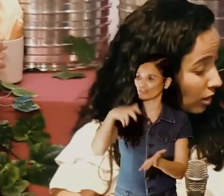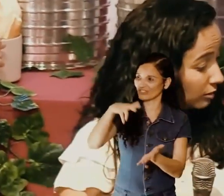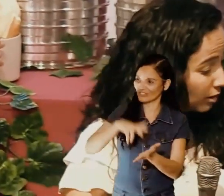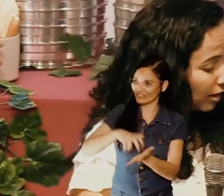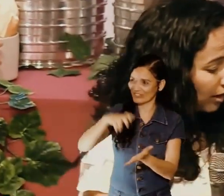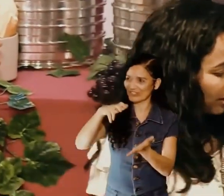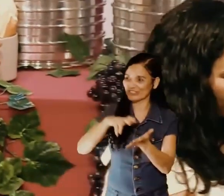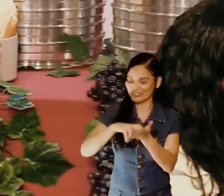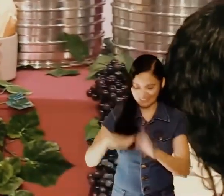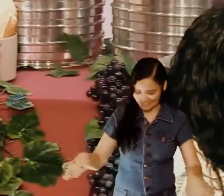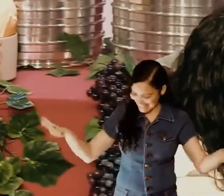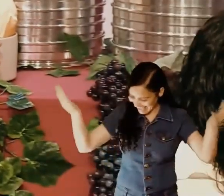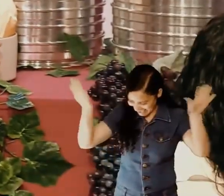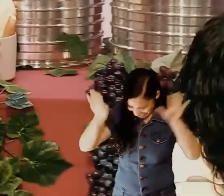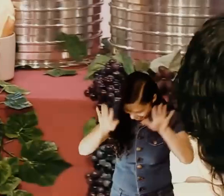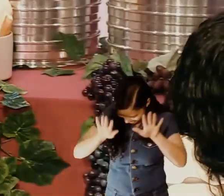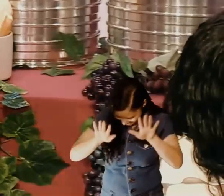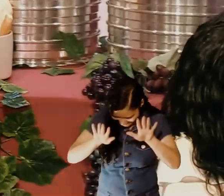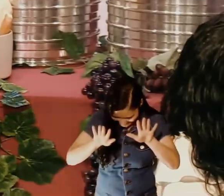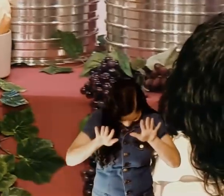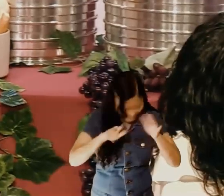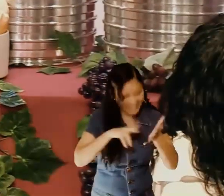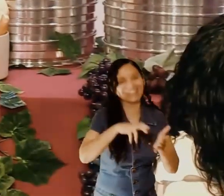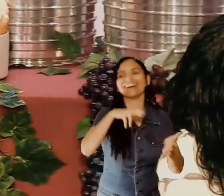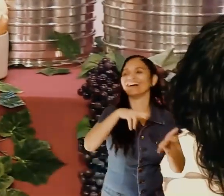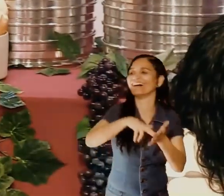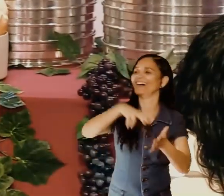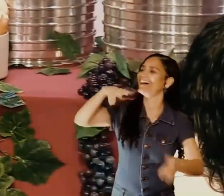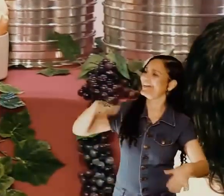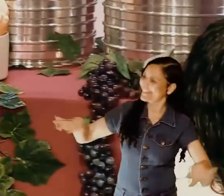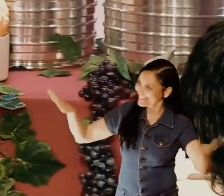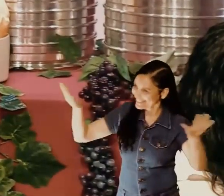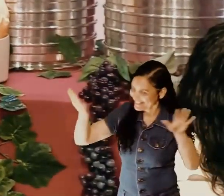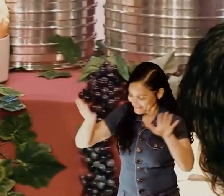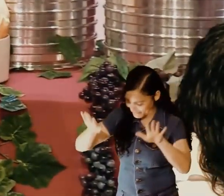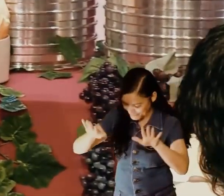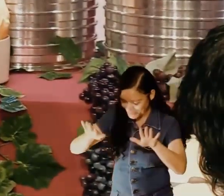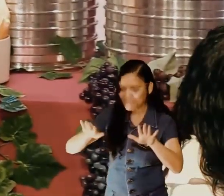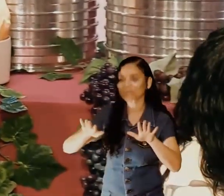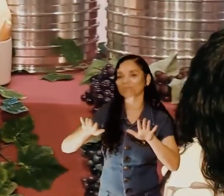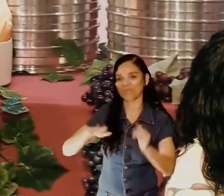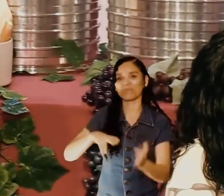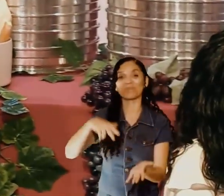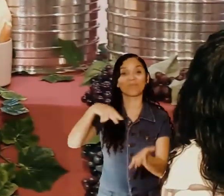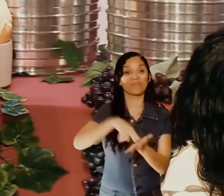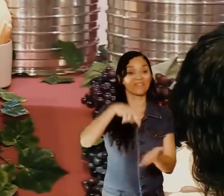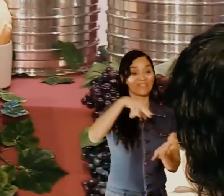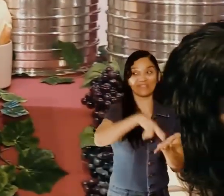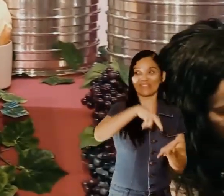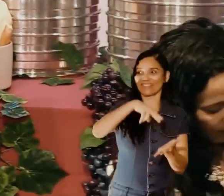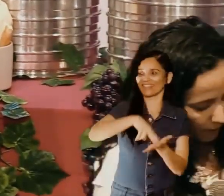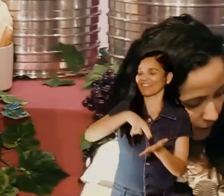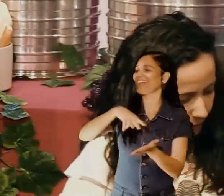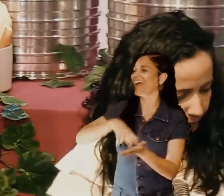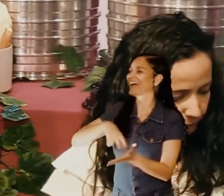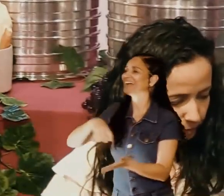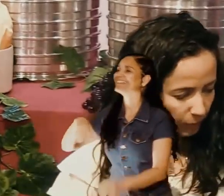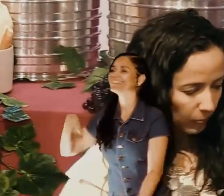Contentes vos rendei, ó sim, contentes vos rendei.